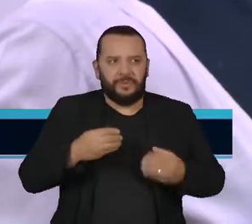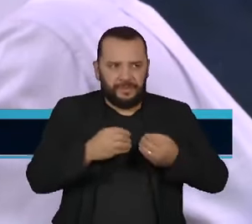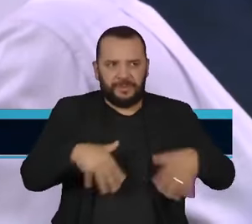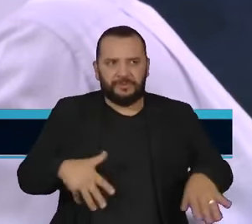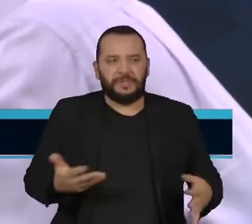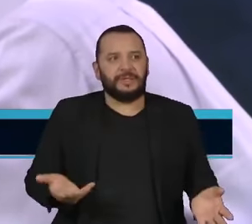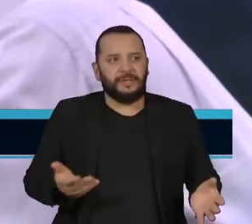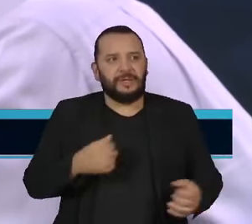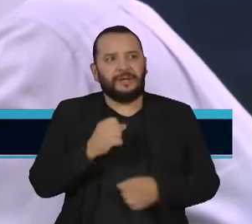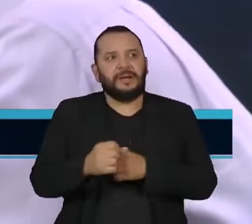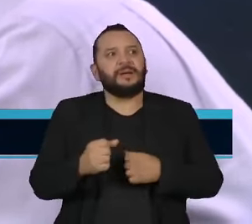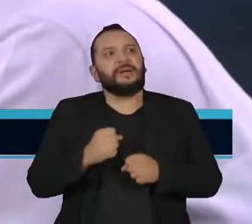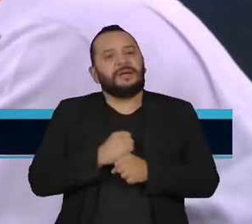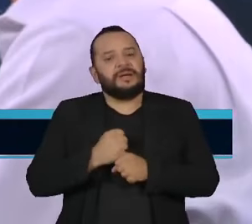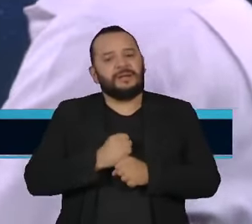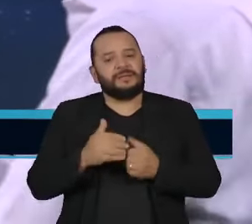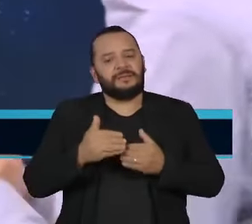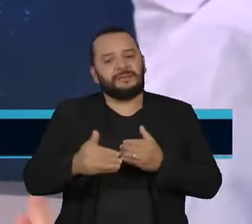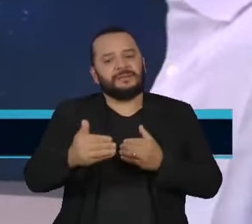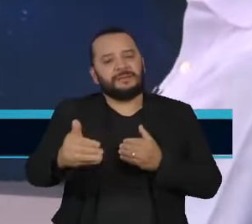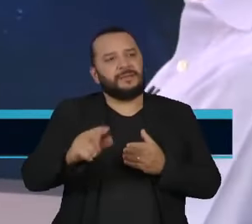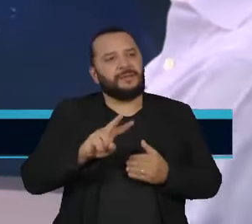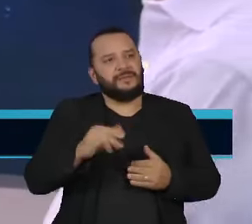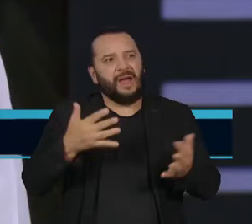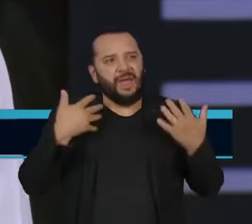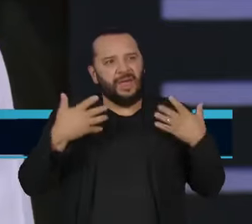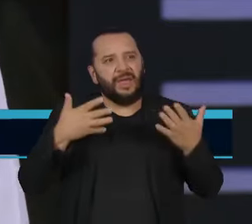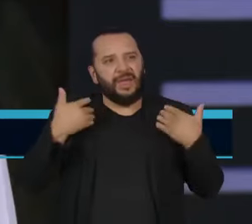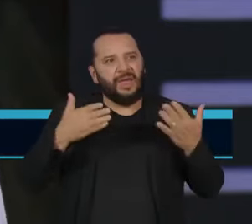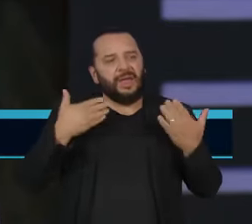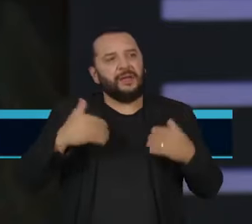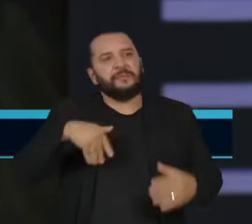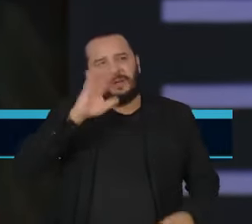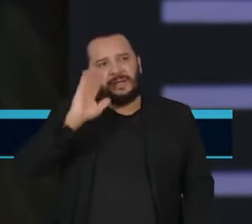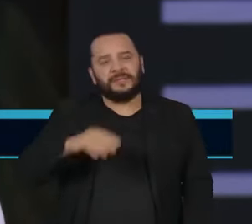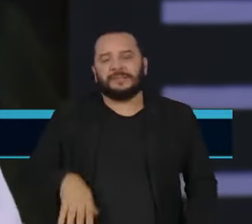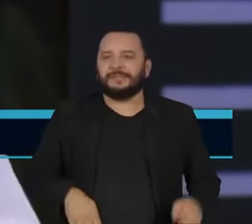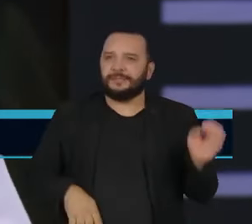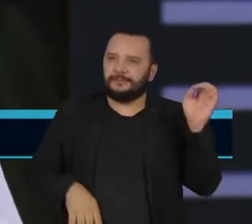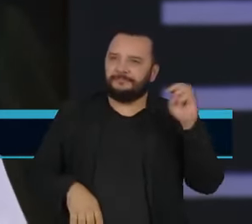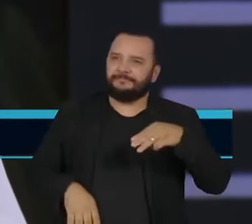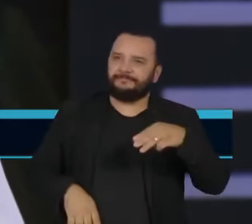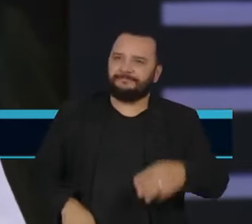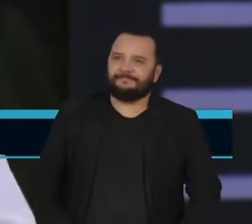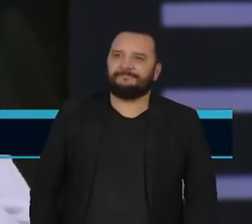pode acontecer de forma mais acelerada? Sim, quer dizer,